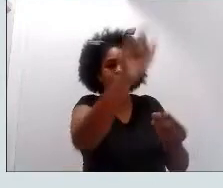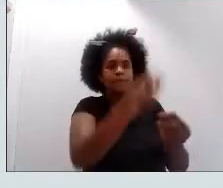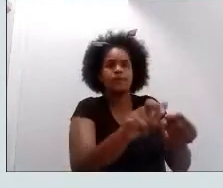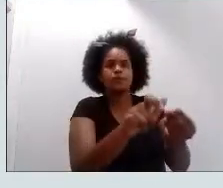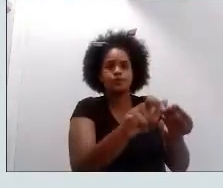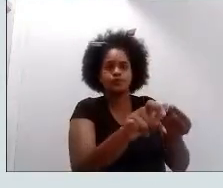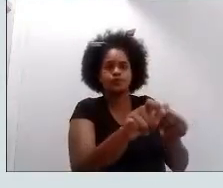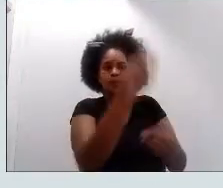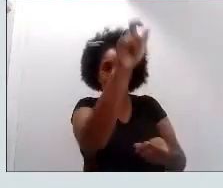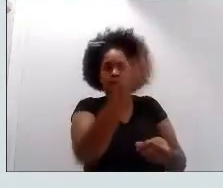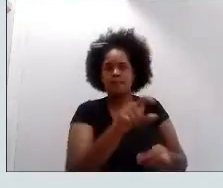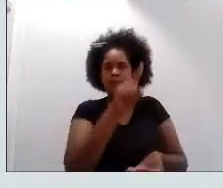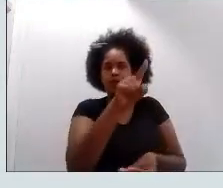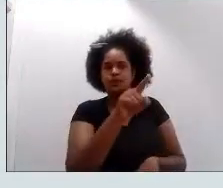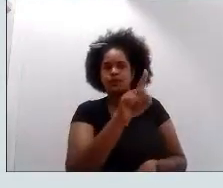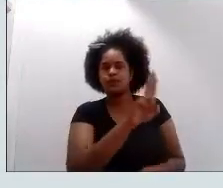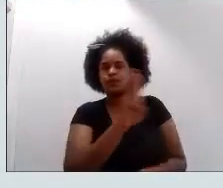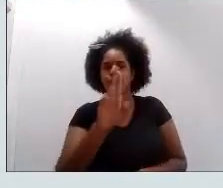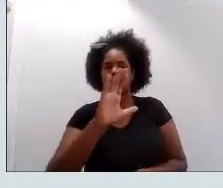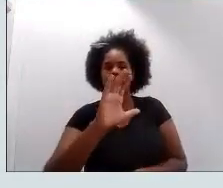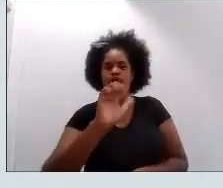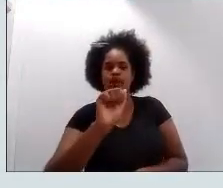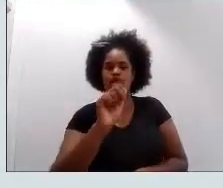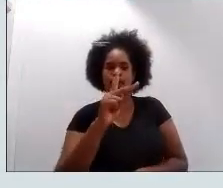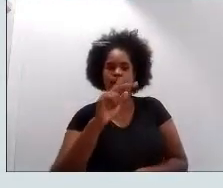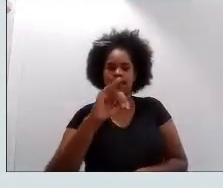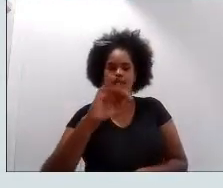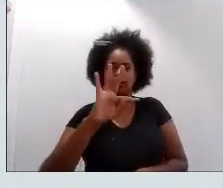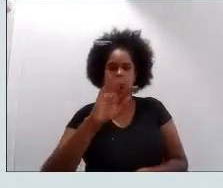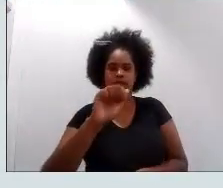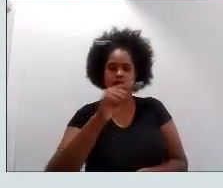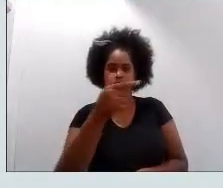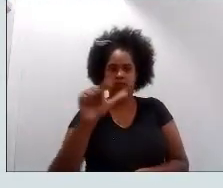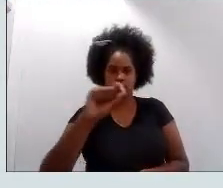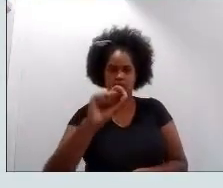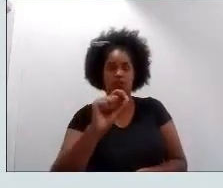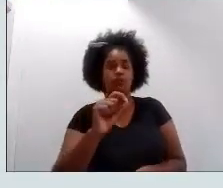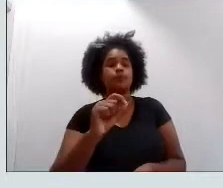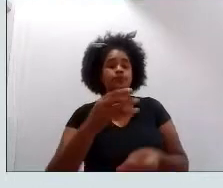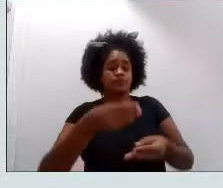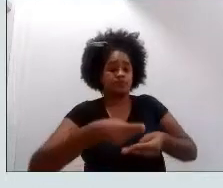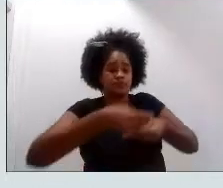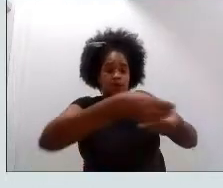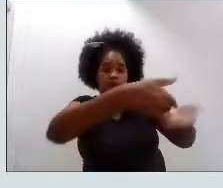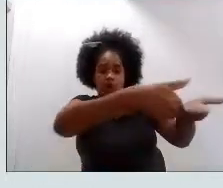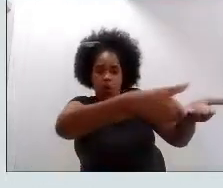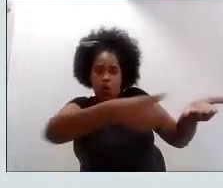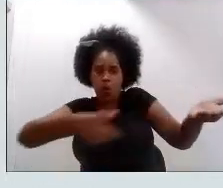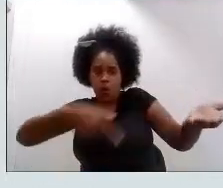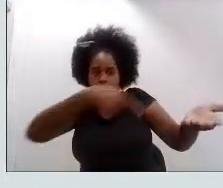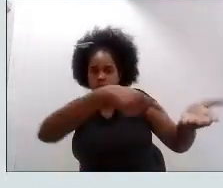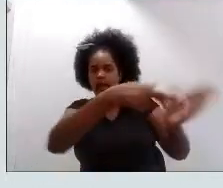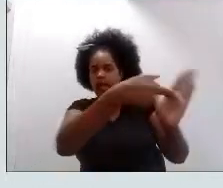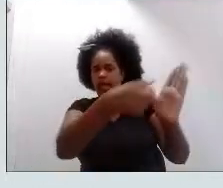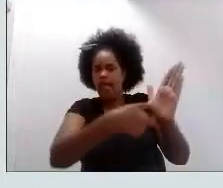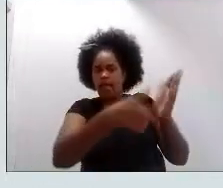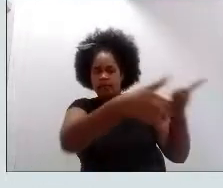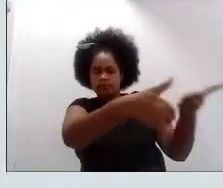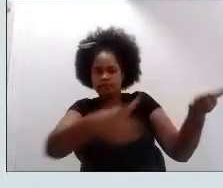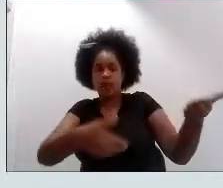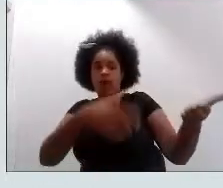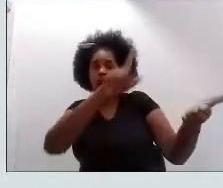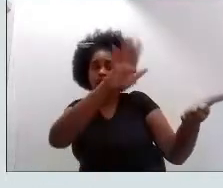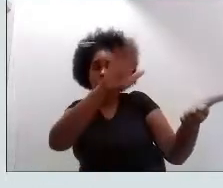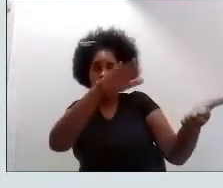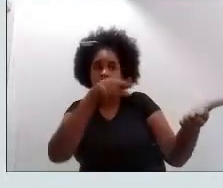né, então, a partir de uma carta de doações, a regulamentação de que eles estavam responsáveis por